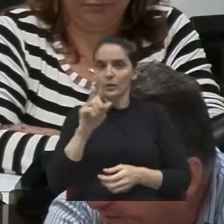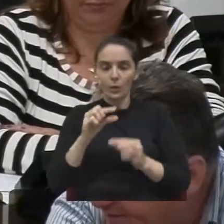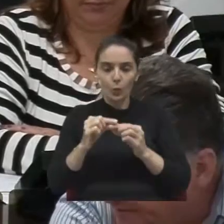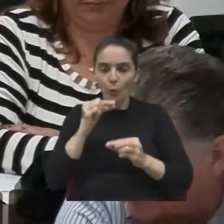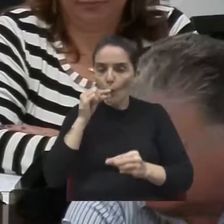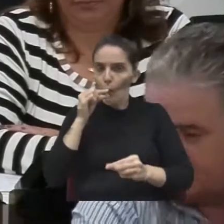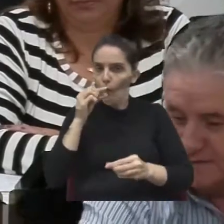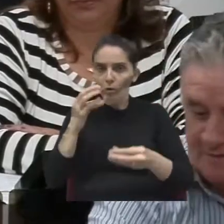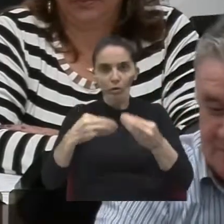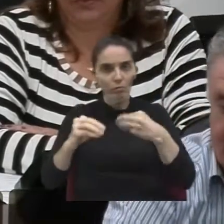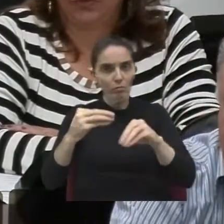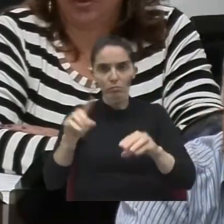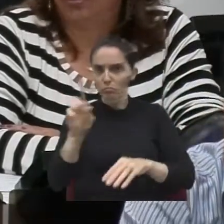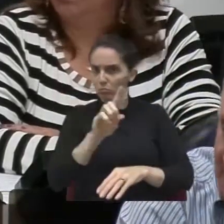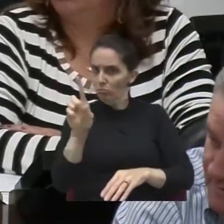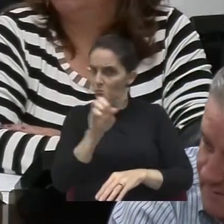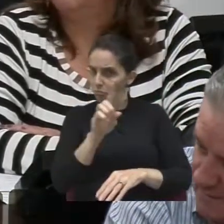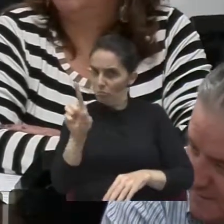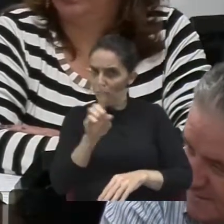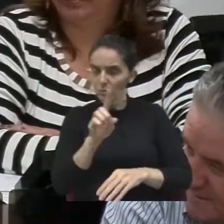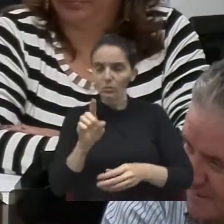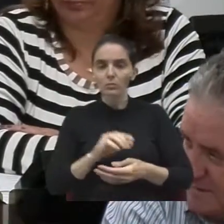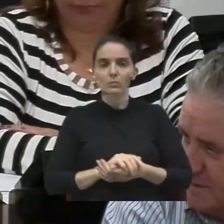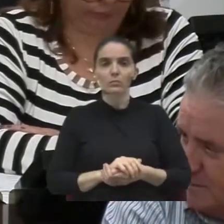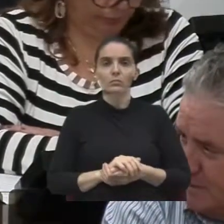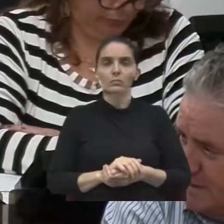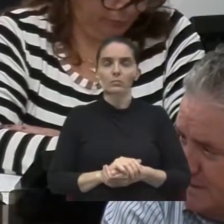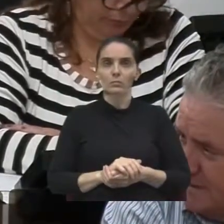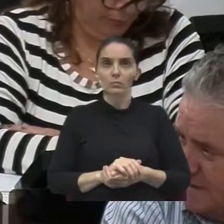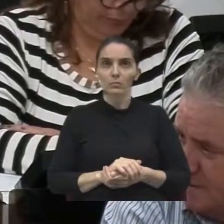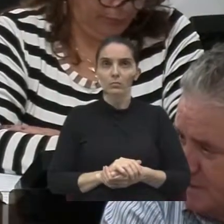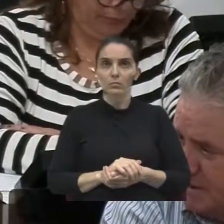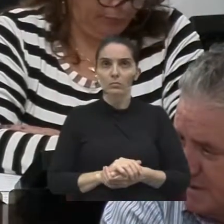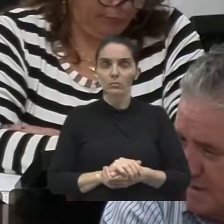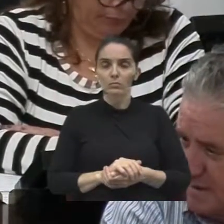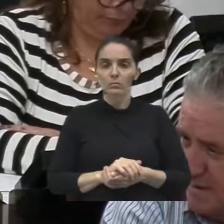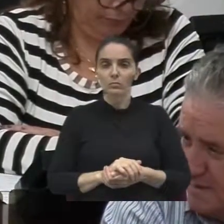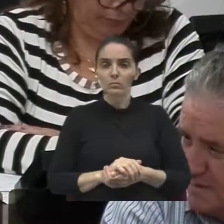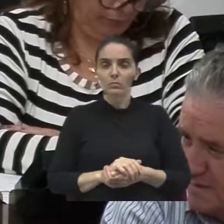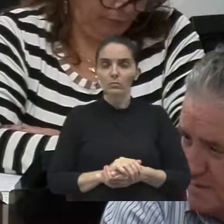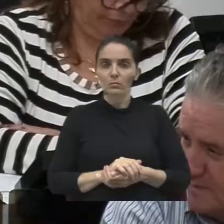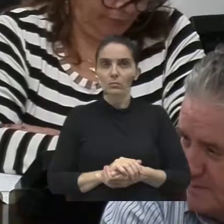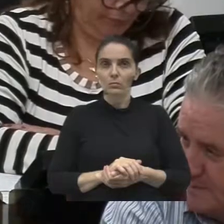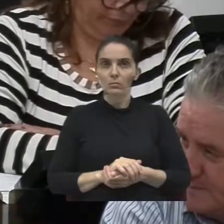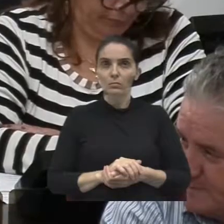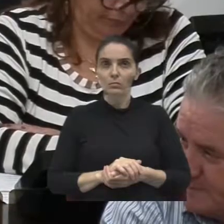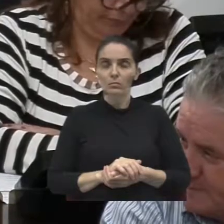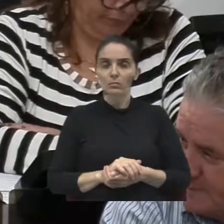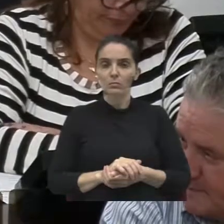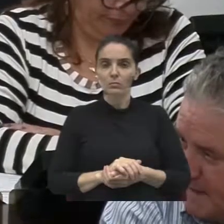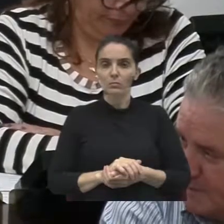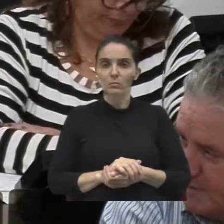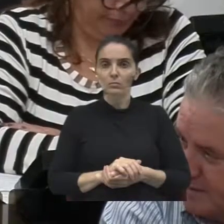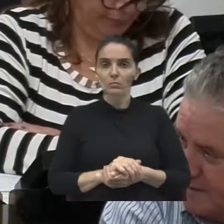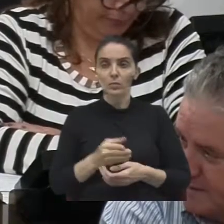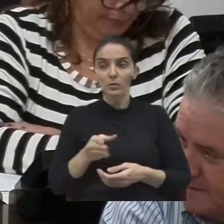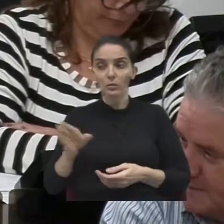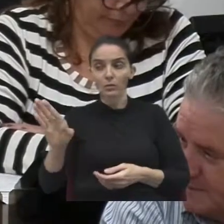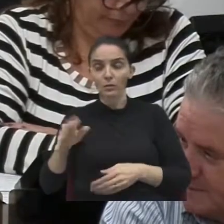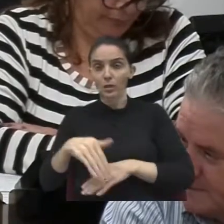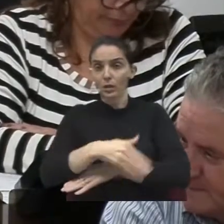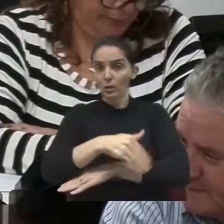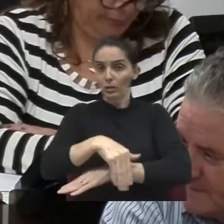Eu utilizo desse meio quando eu vou para a rua, né? Quando eu vou